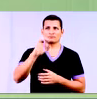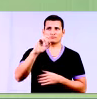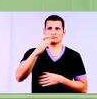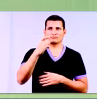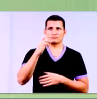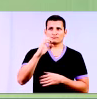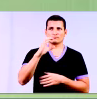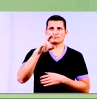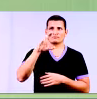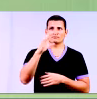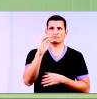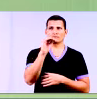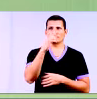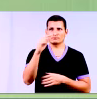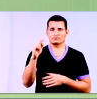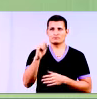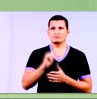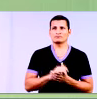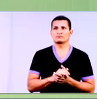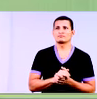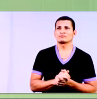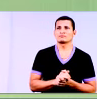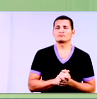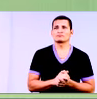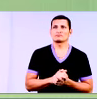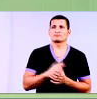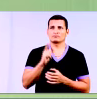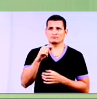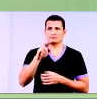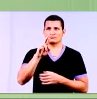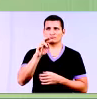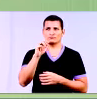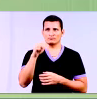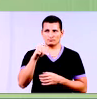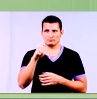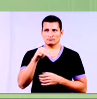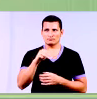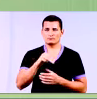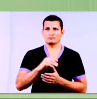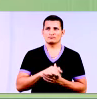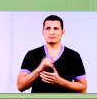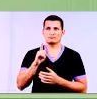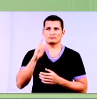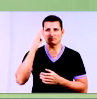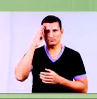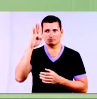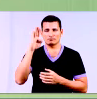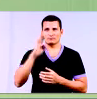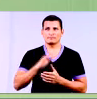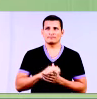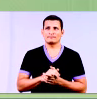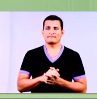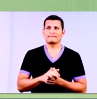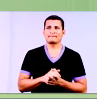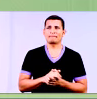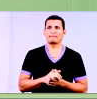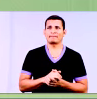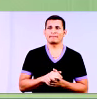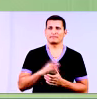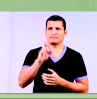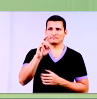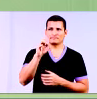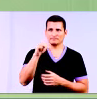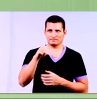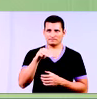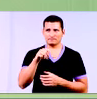aula. Não é isso? É o que chamamos de memória RAM do computador ou a memória principal. A gente viu que a RAM aqui é memória só